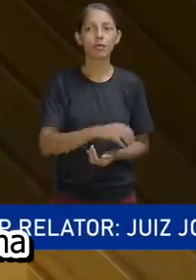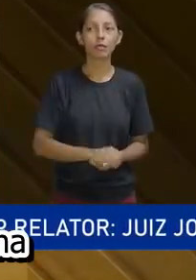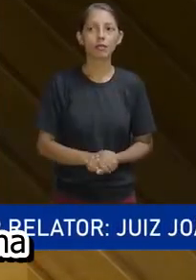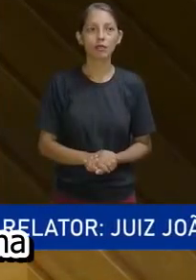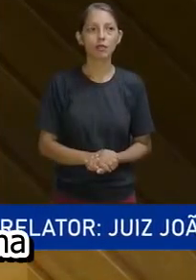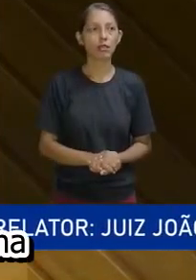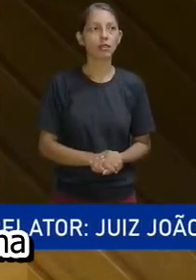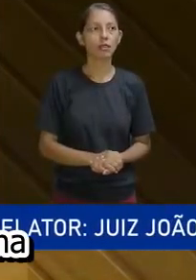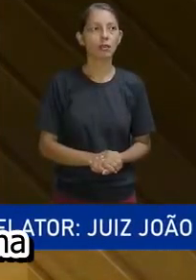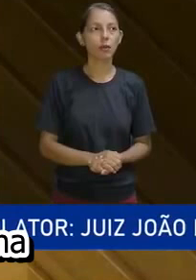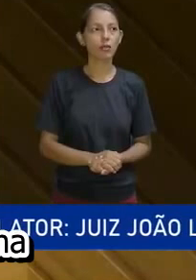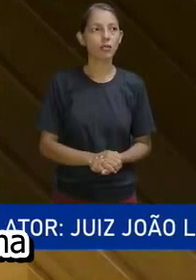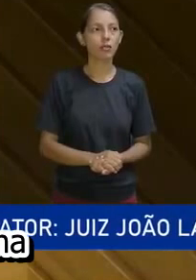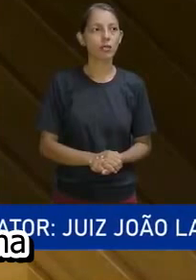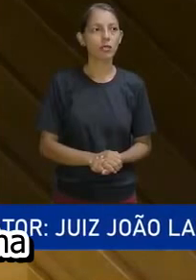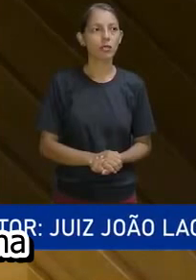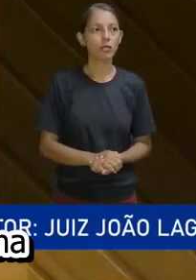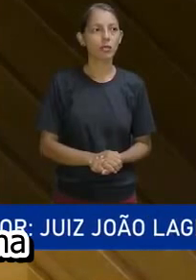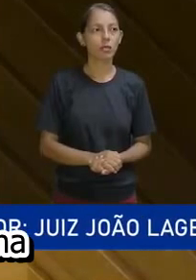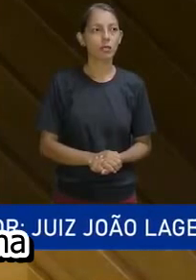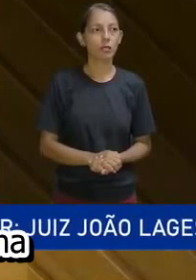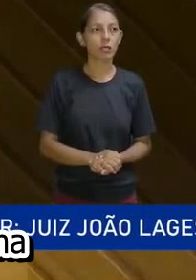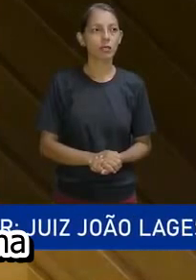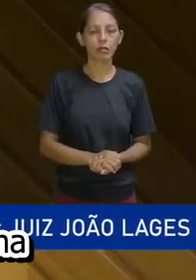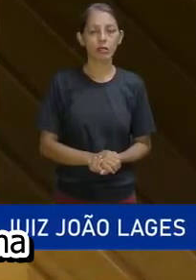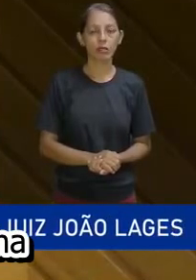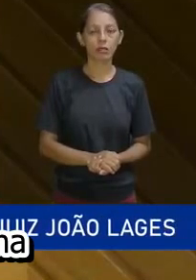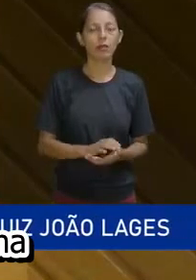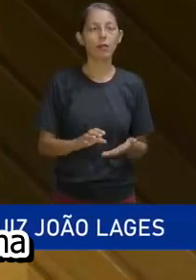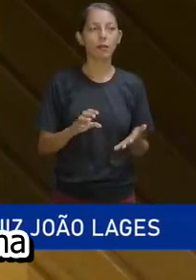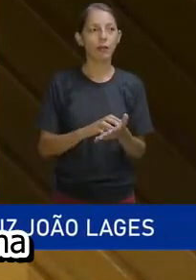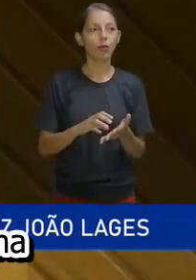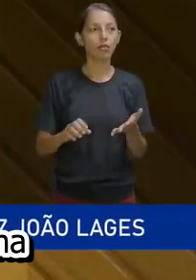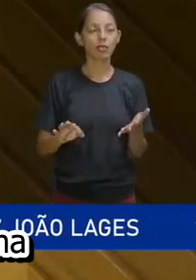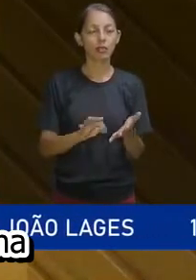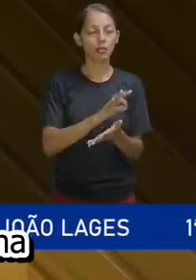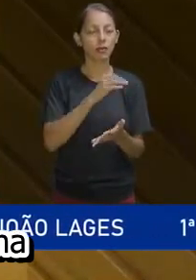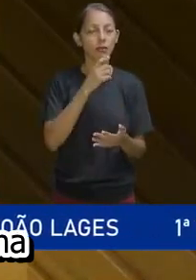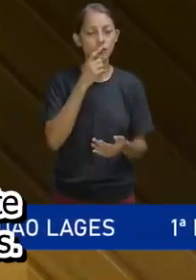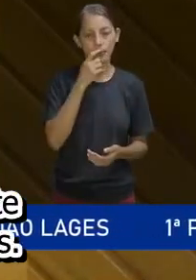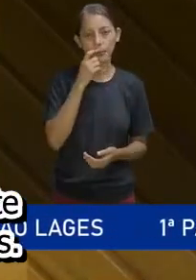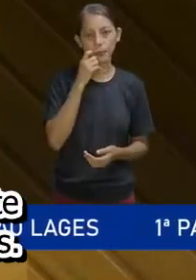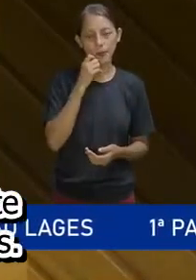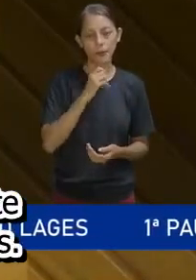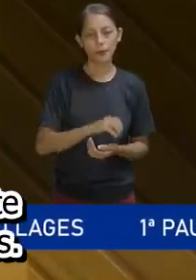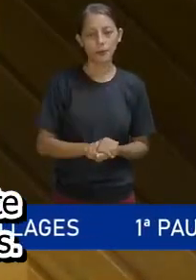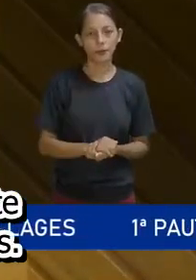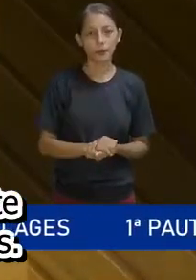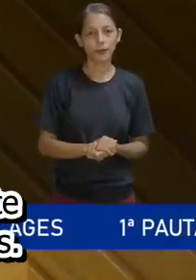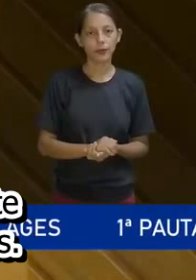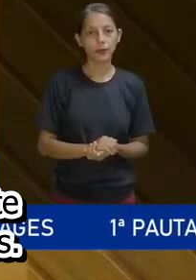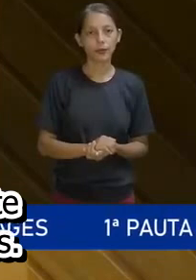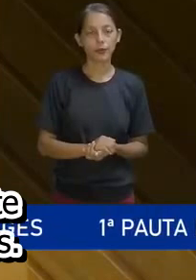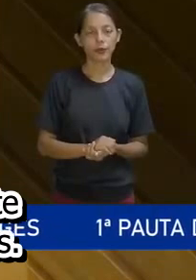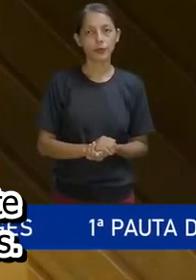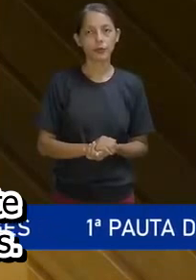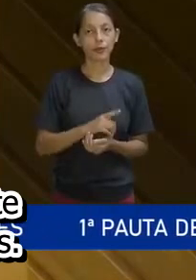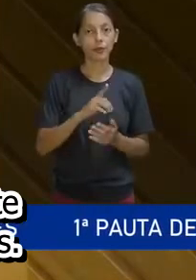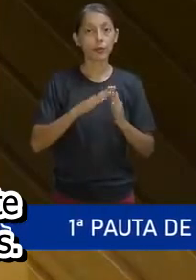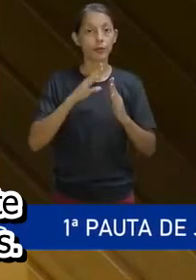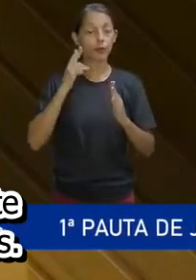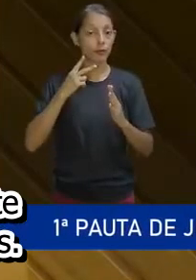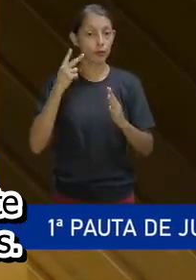Excelência, uma das principais condições para você assumir uma cadeira vaga na Câmara de Vereadores é você